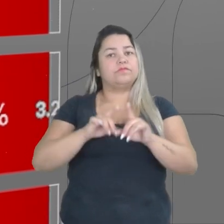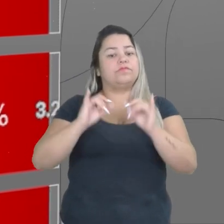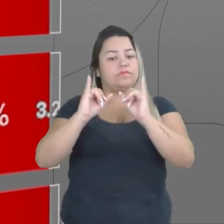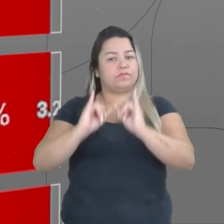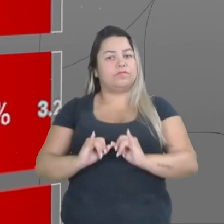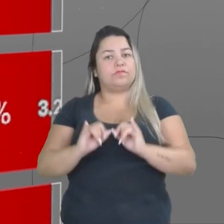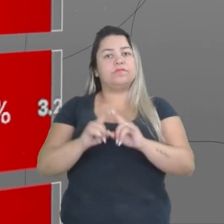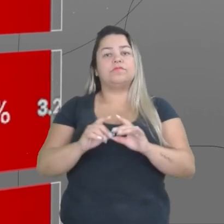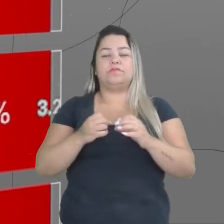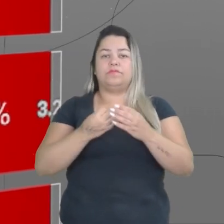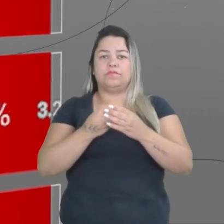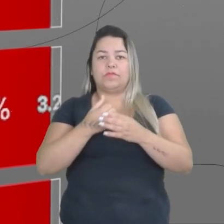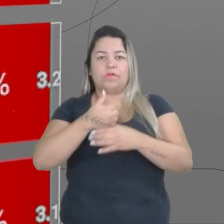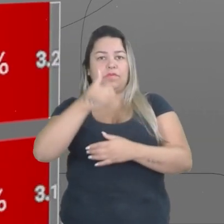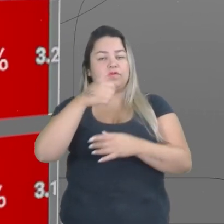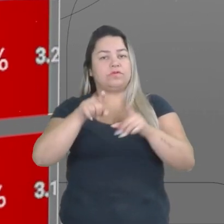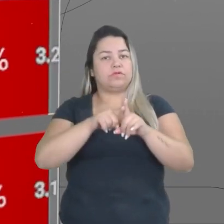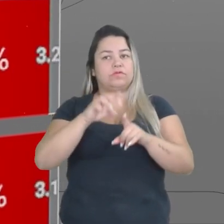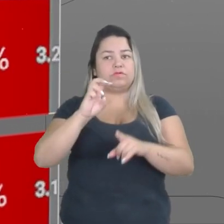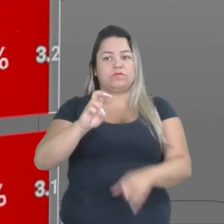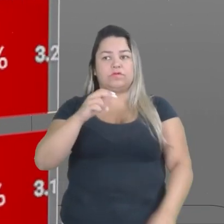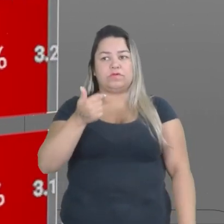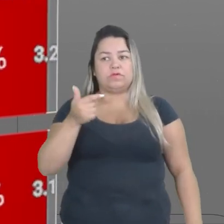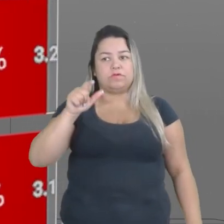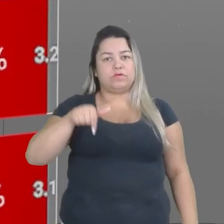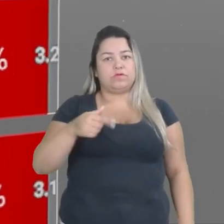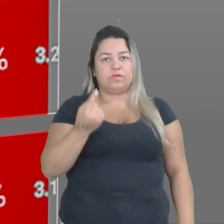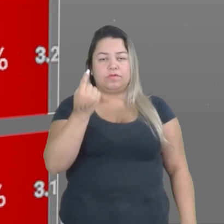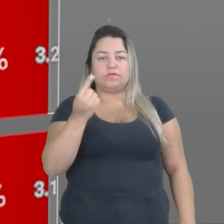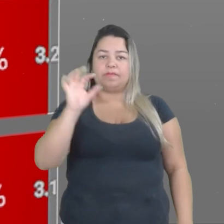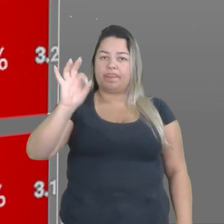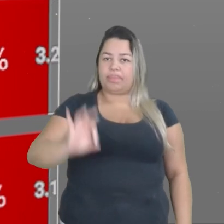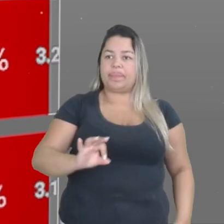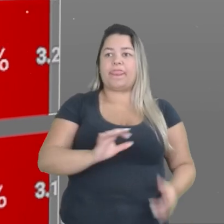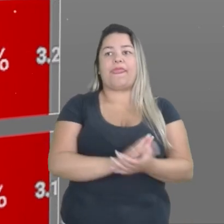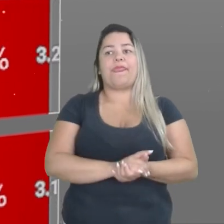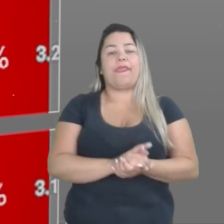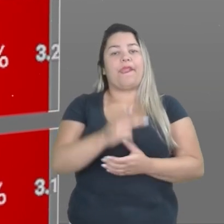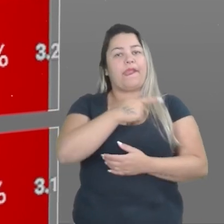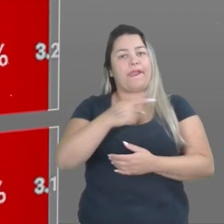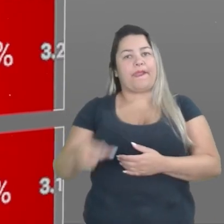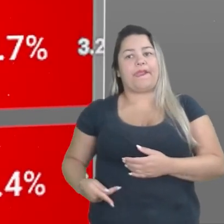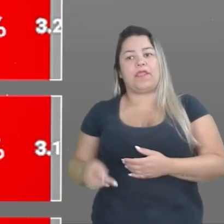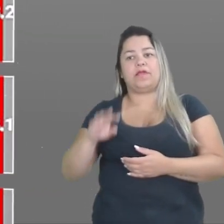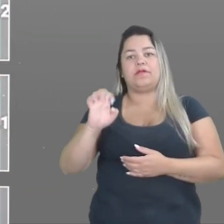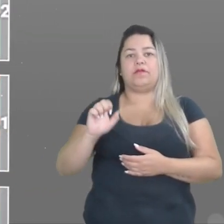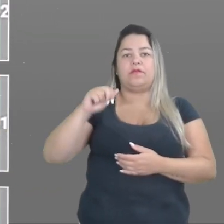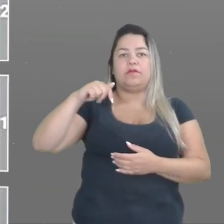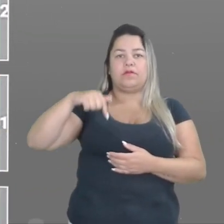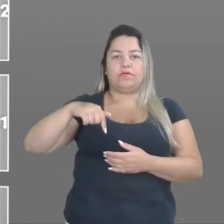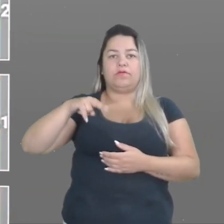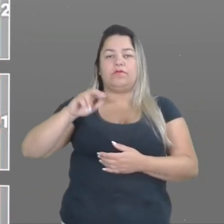53,6% de imagem positiva, à frente de Milei, com 52,1%. Em seguida, o presidente do